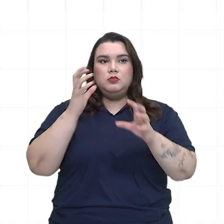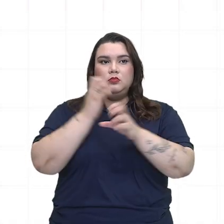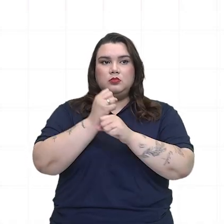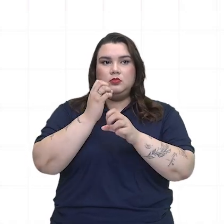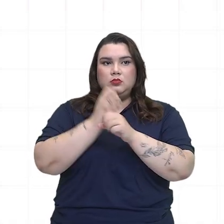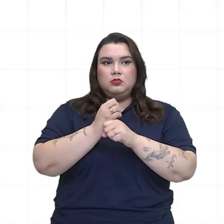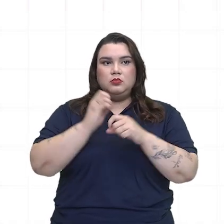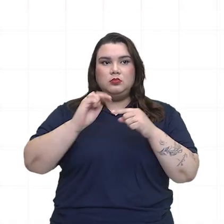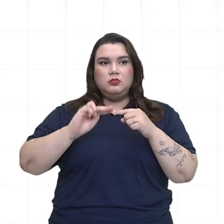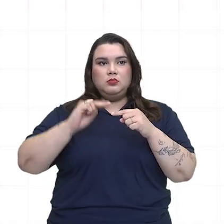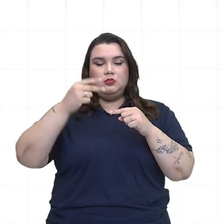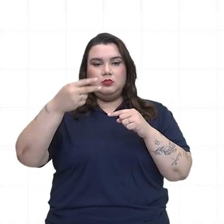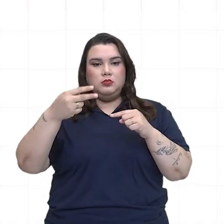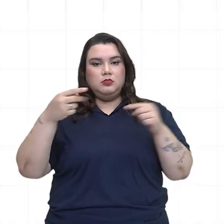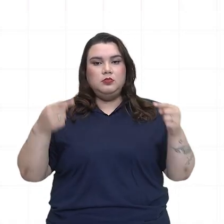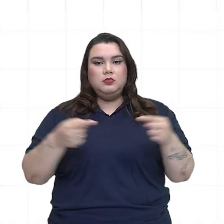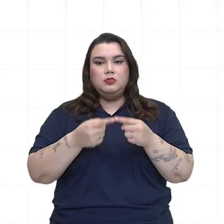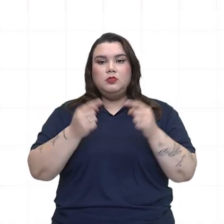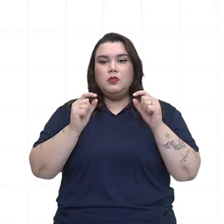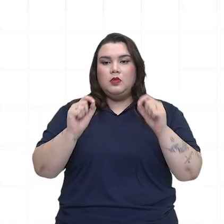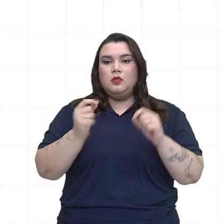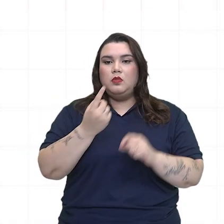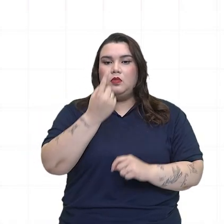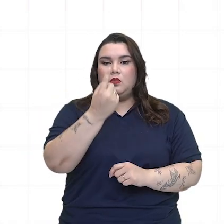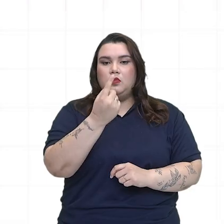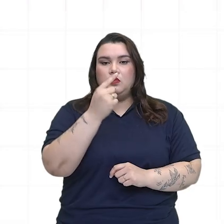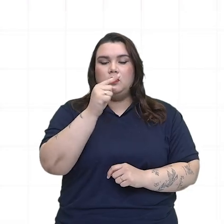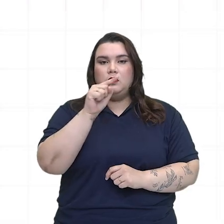calcular a potência de 1